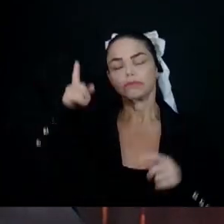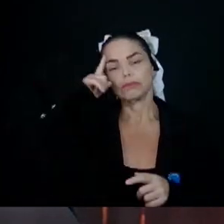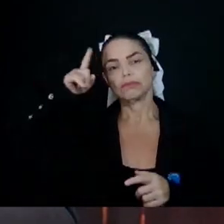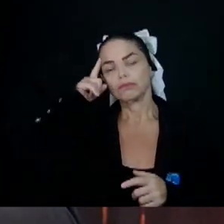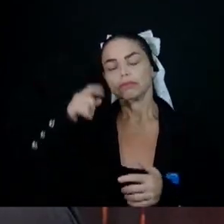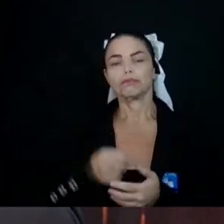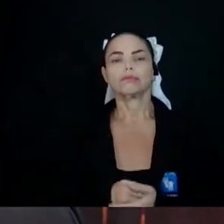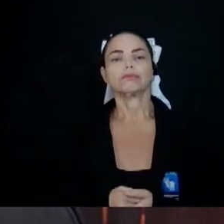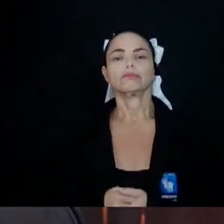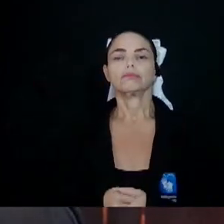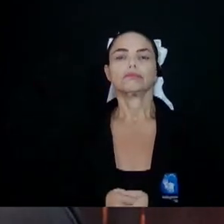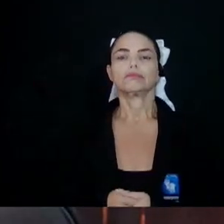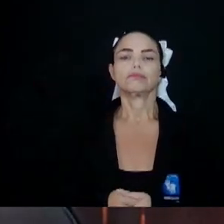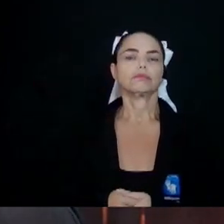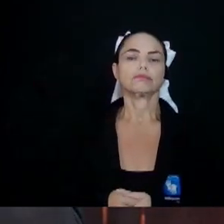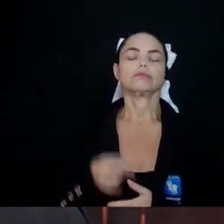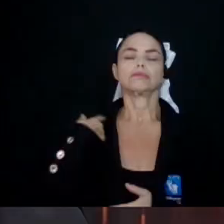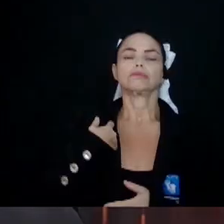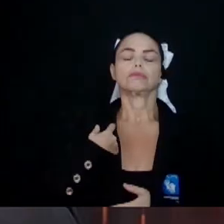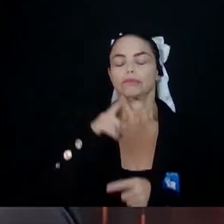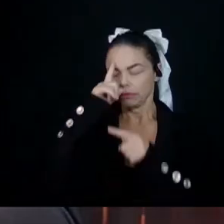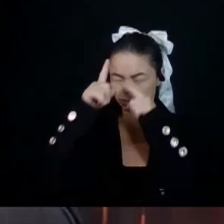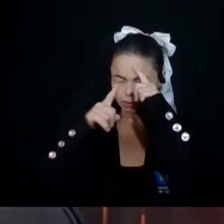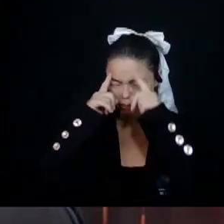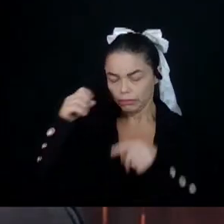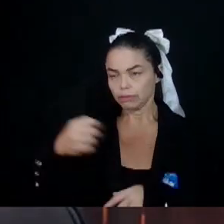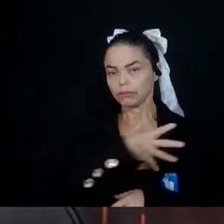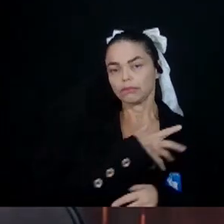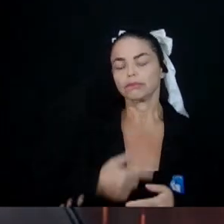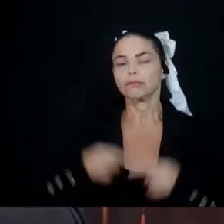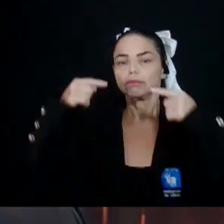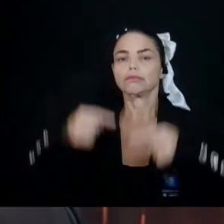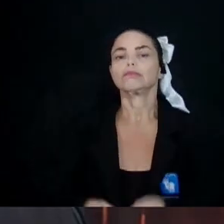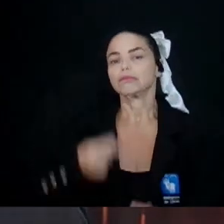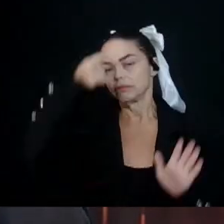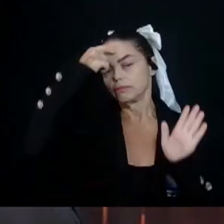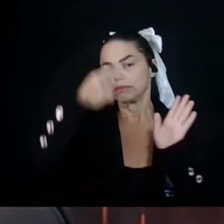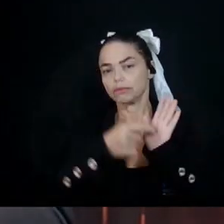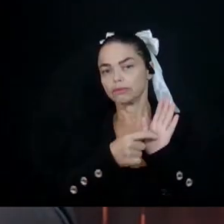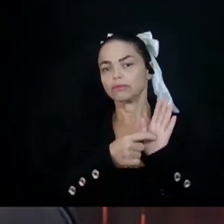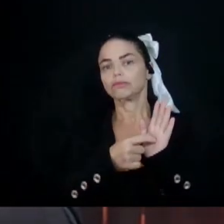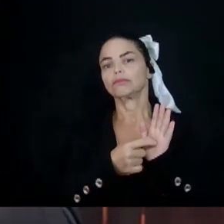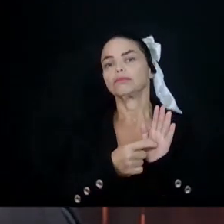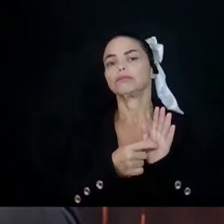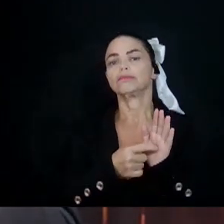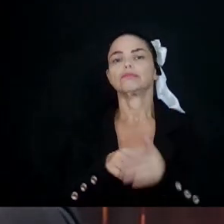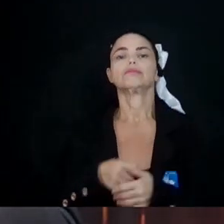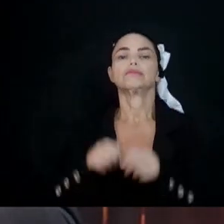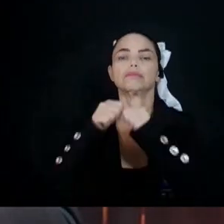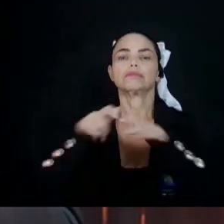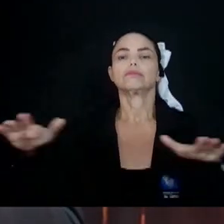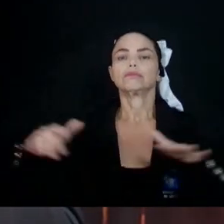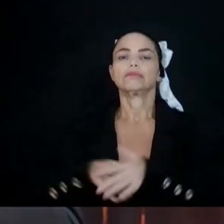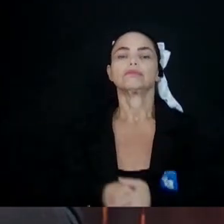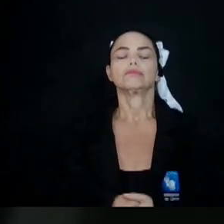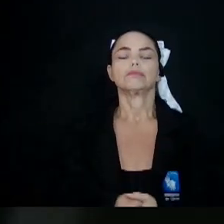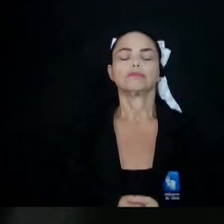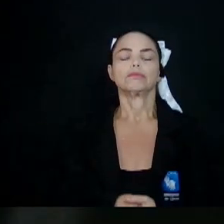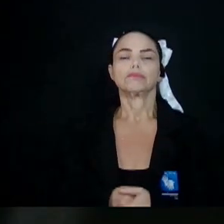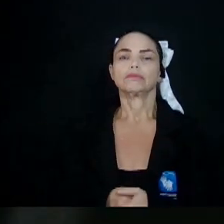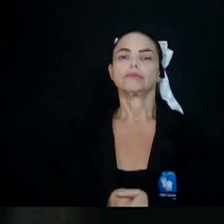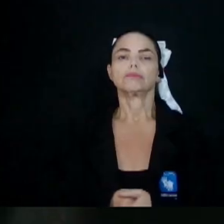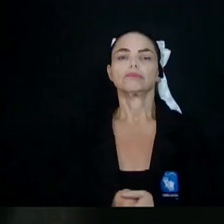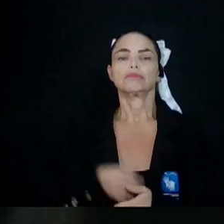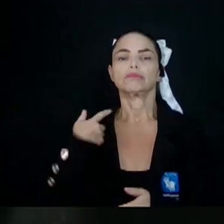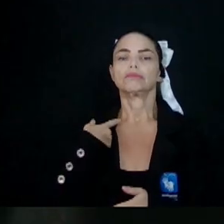com uma invenção nova. Agora o nosso desafio é a inteligência artificial e toda a repercussão que ela está causando. Exatamente. Quando a gente fala do